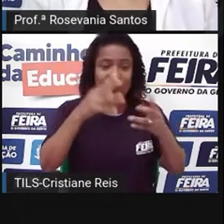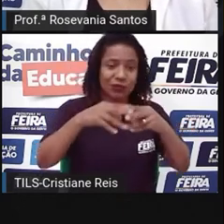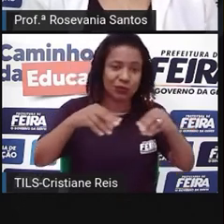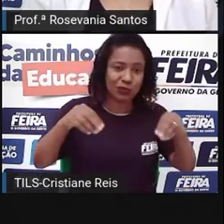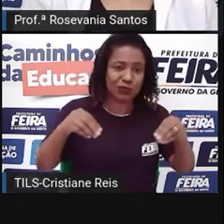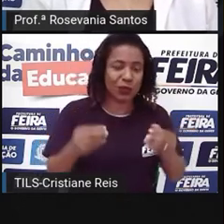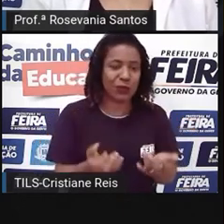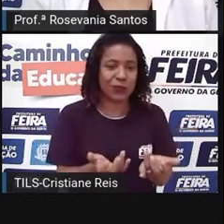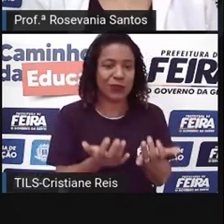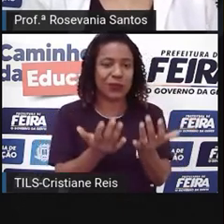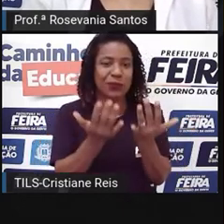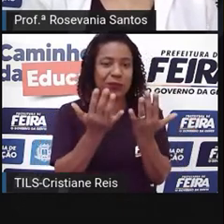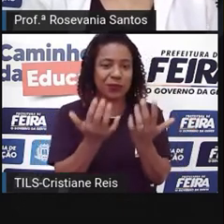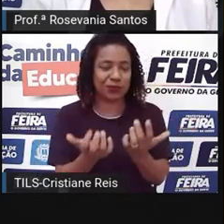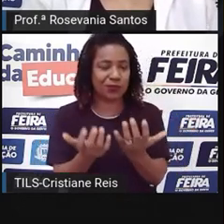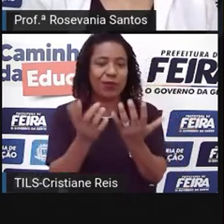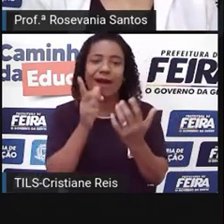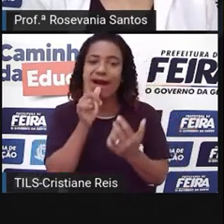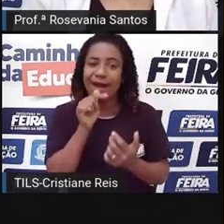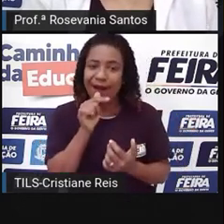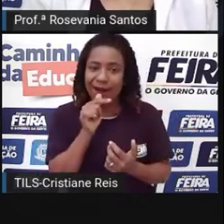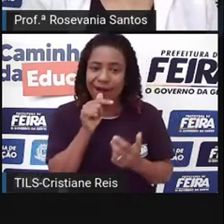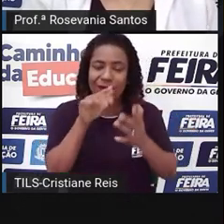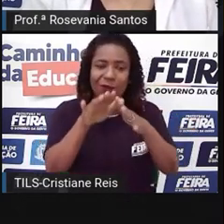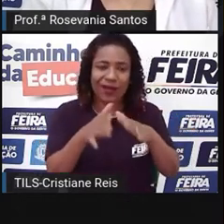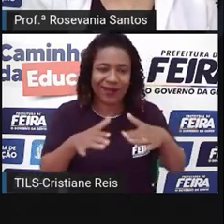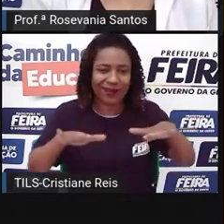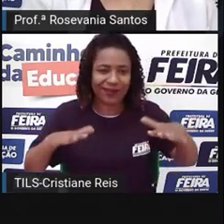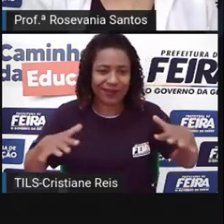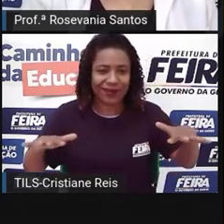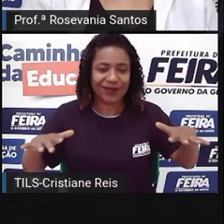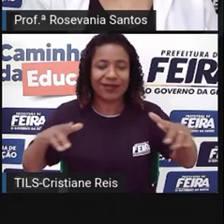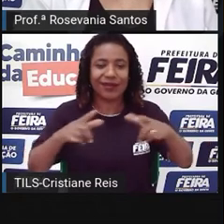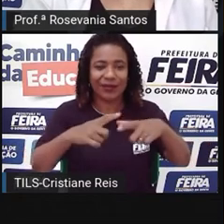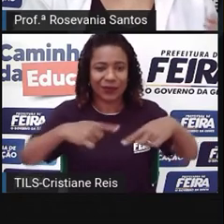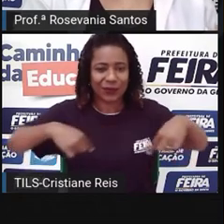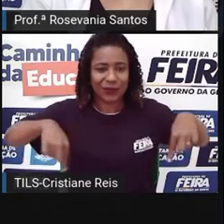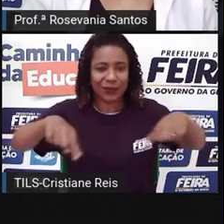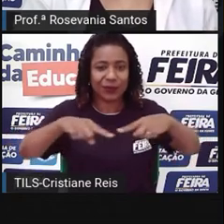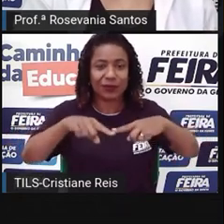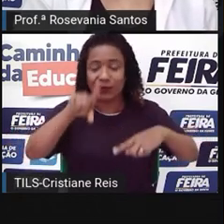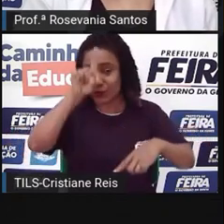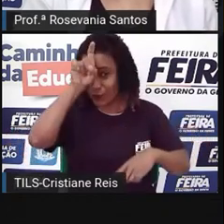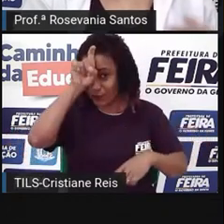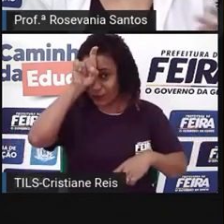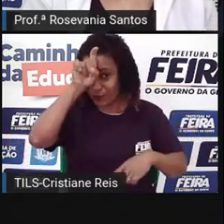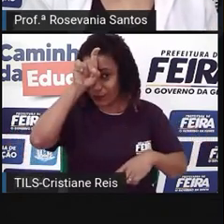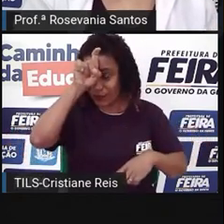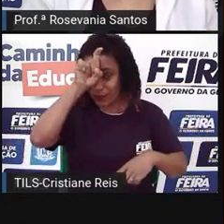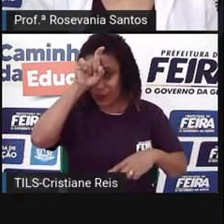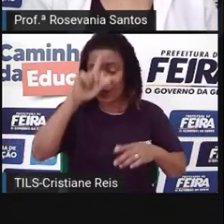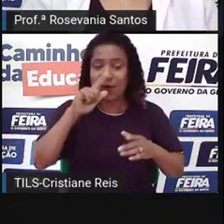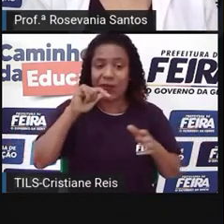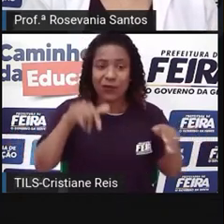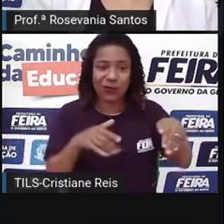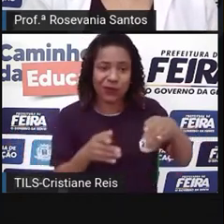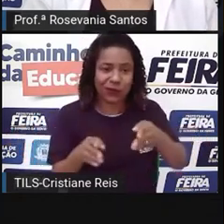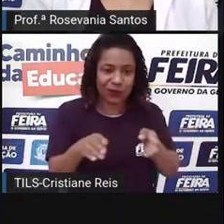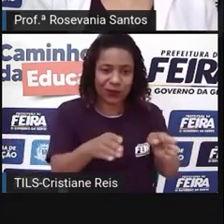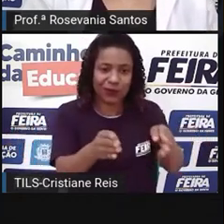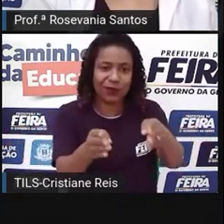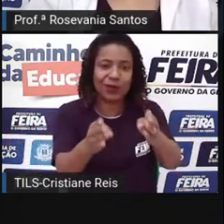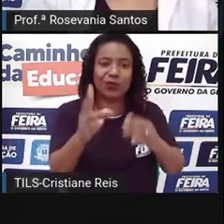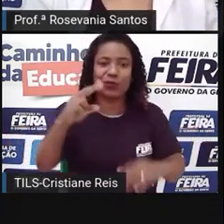férteis, vale fluvial, delta. Aqui mesmo na região do Egito, o próprio Rio Nilo favoreceu muito, né,